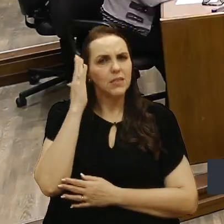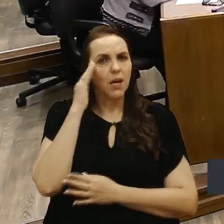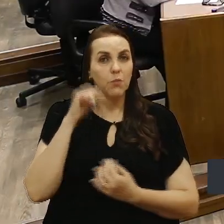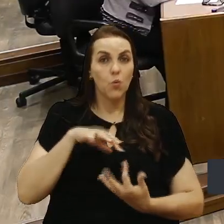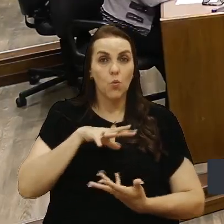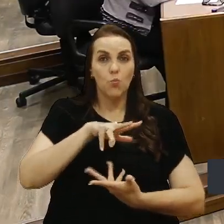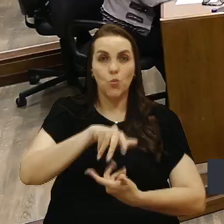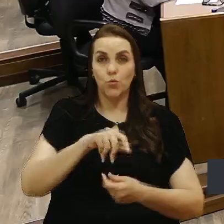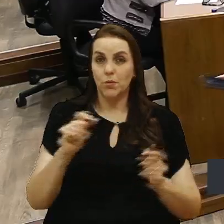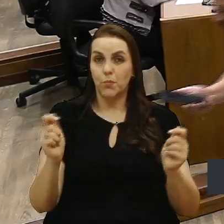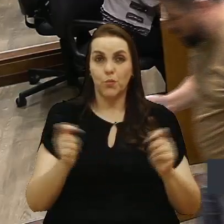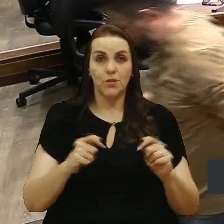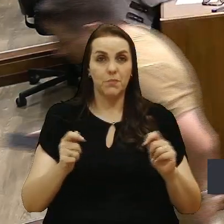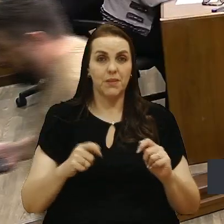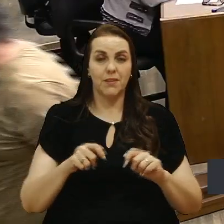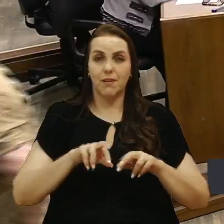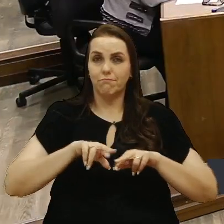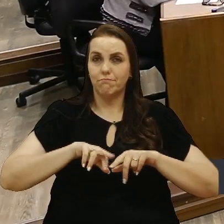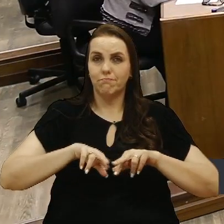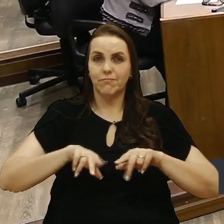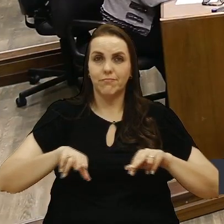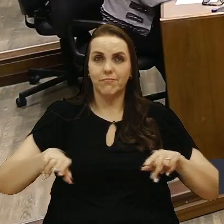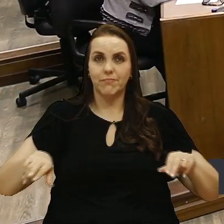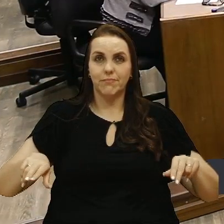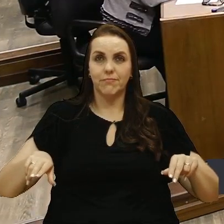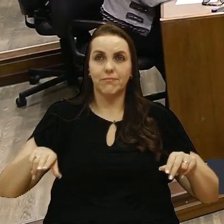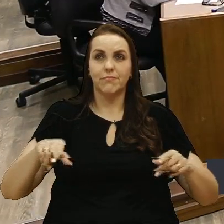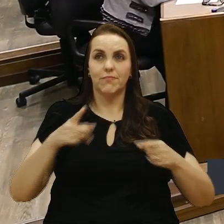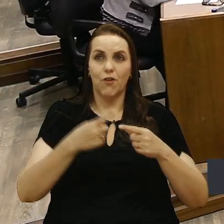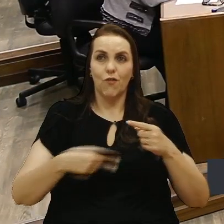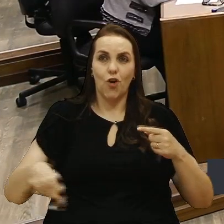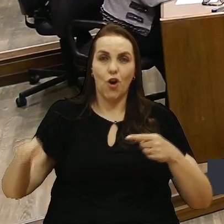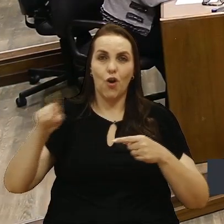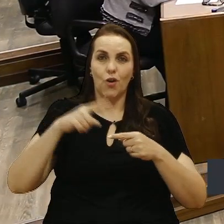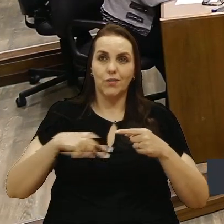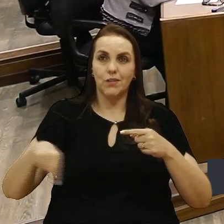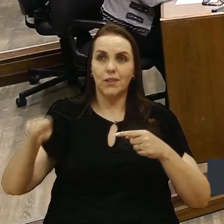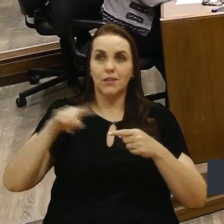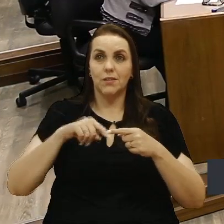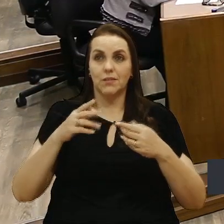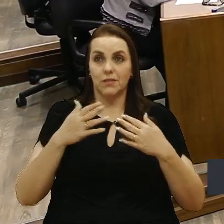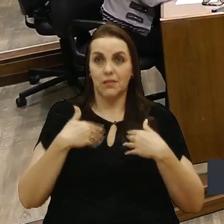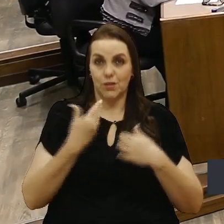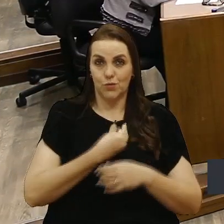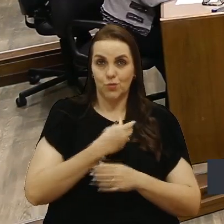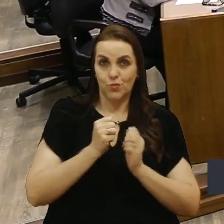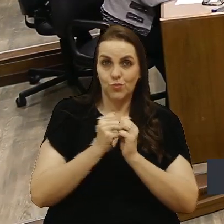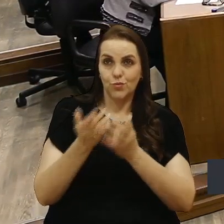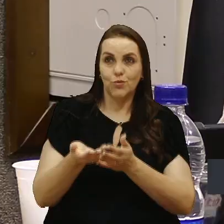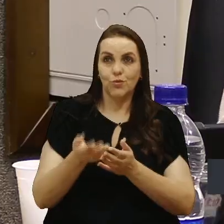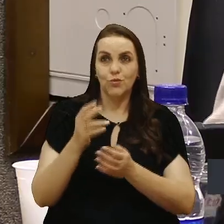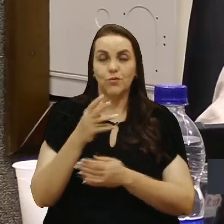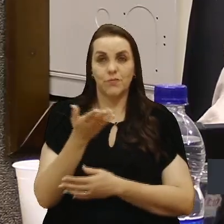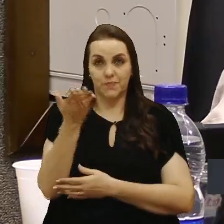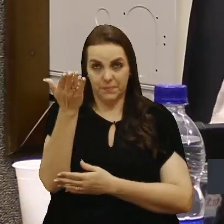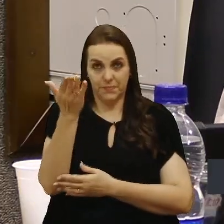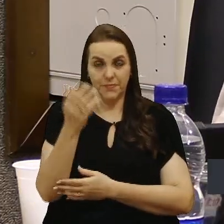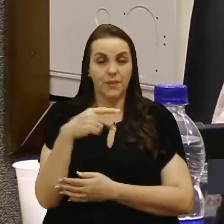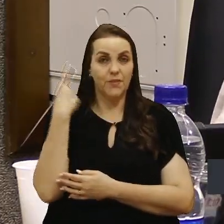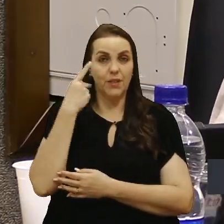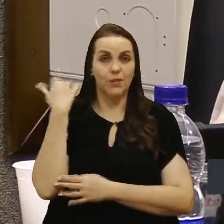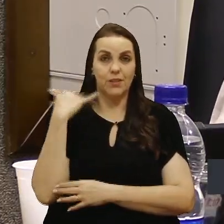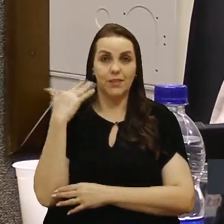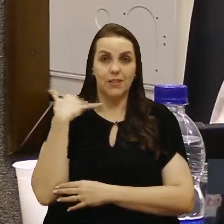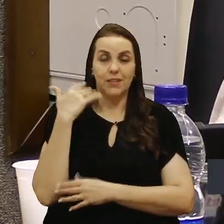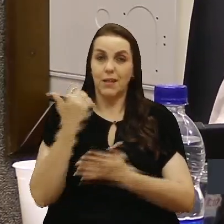sempre diversas voltas, e estar aqui com o senhor, para mim, para a vereadora Andressa, é um privilégio. Porque nós